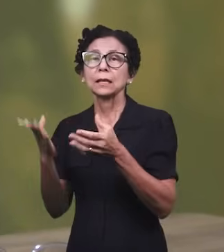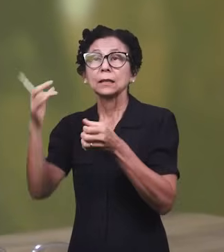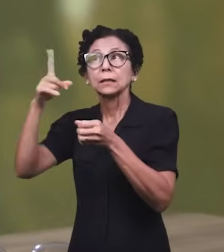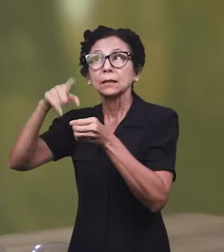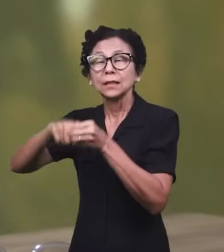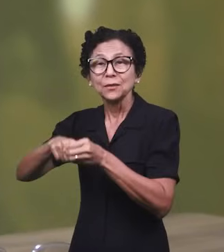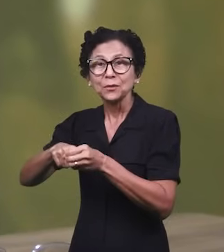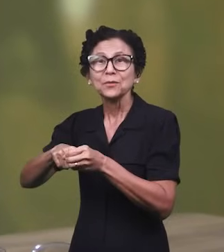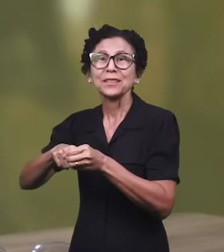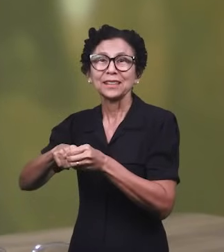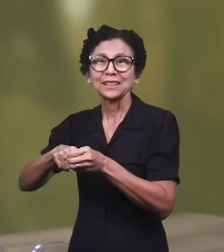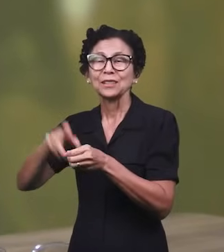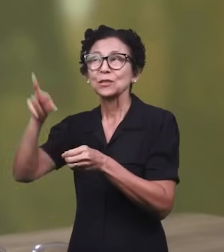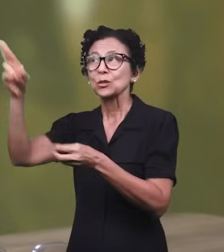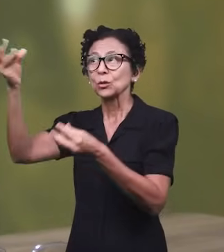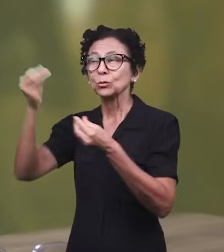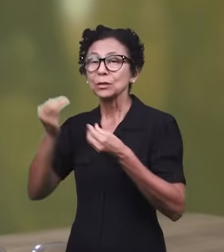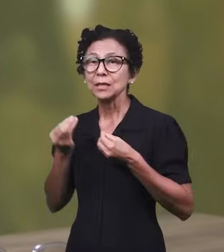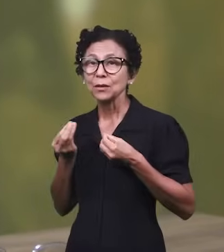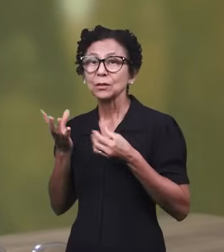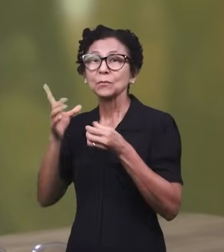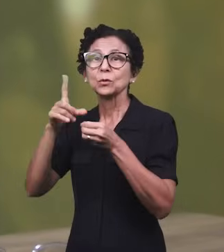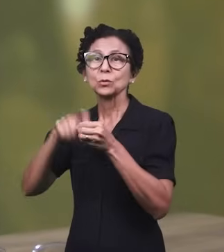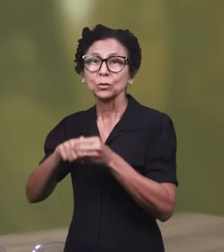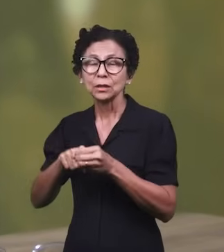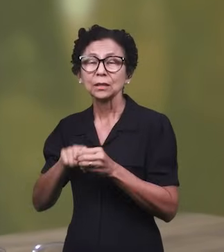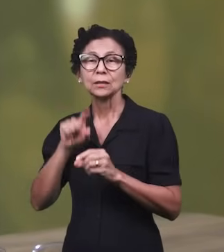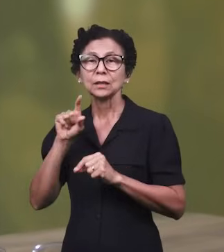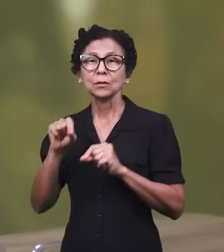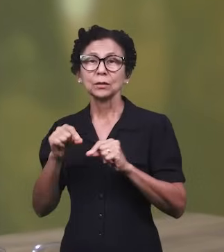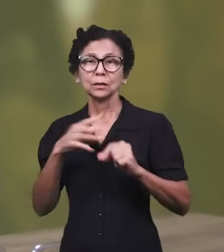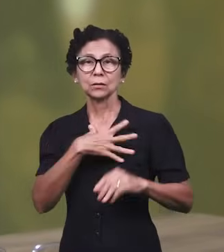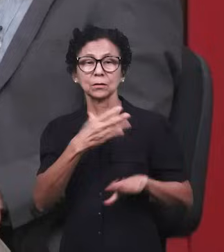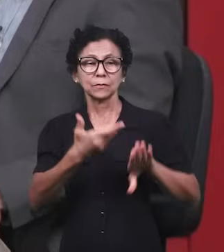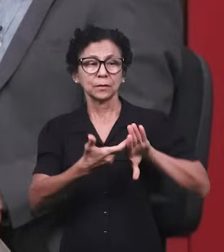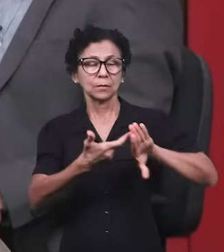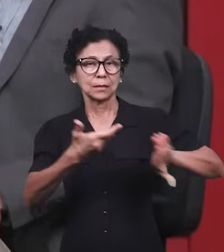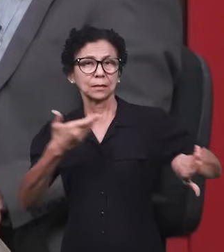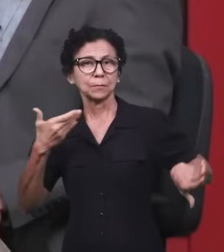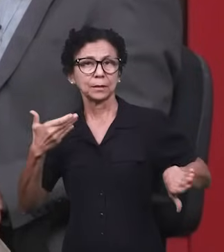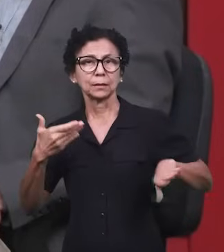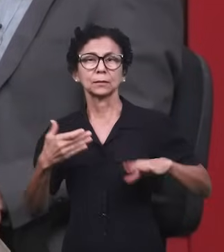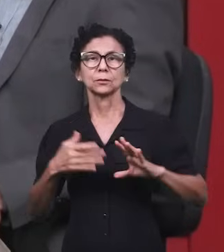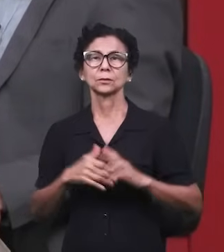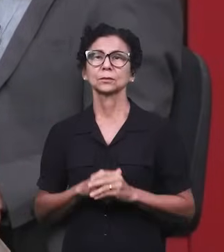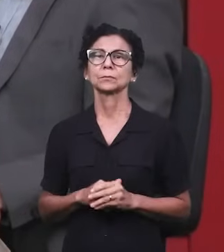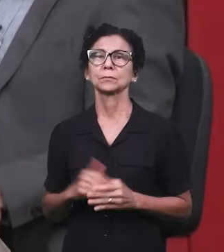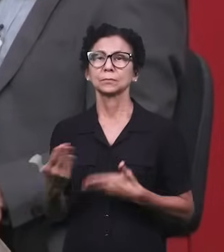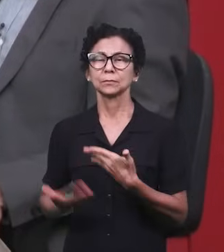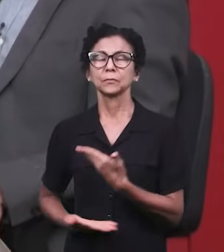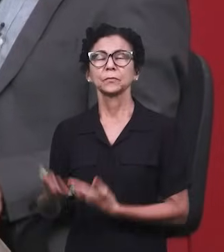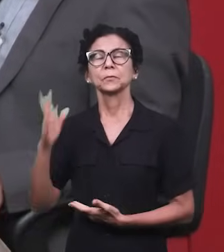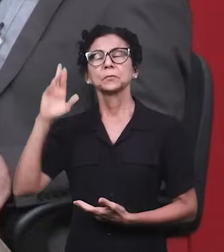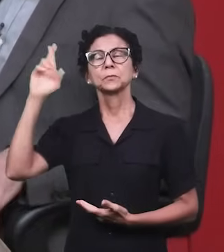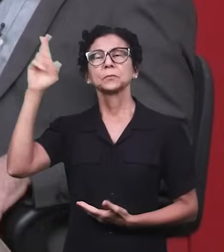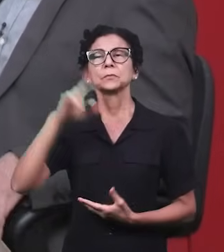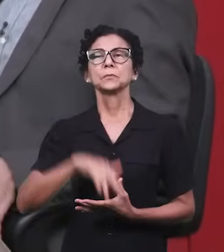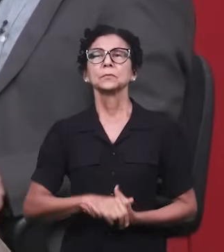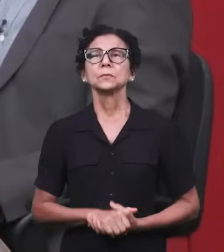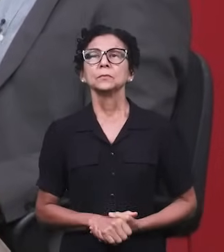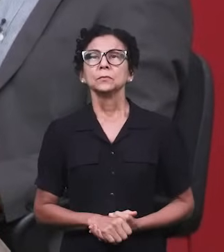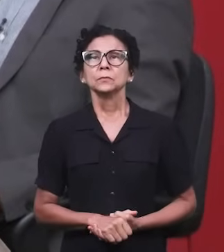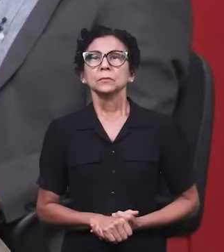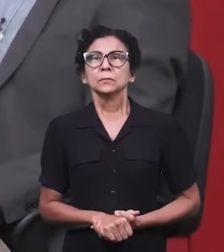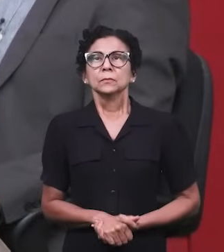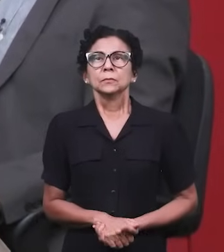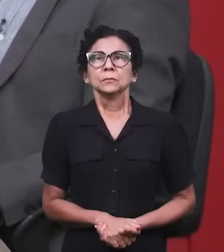que o Senhor nos deu um dia, né? Que são filhos consagrados ao Senhor. Amém. Pastor Fernando Almeida, deixa eu te